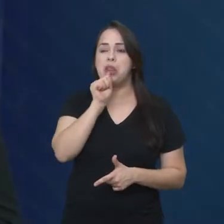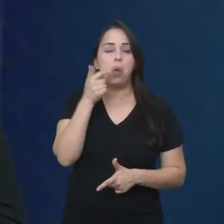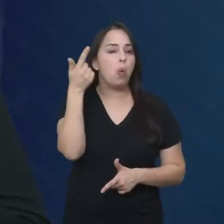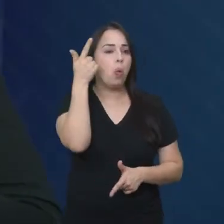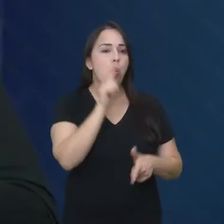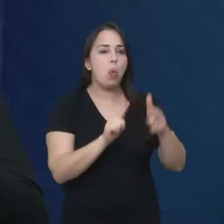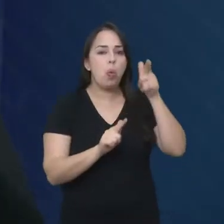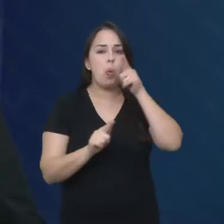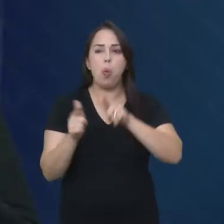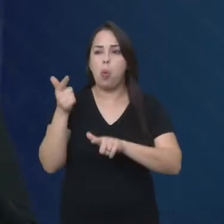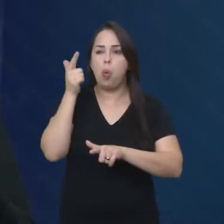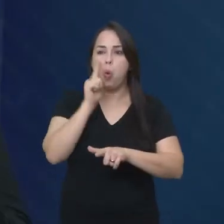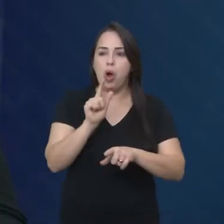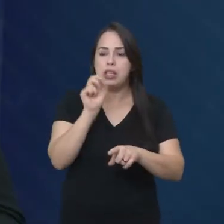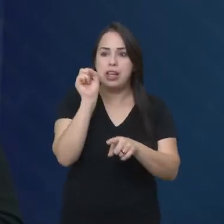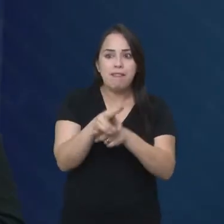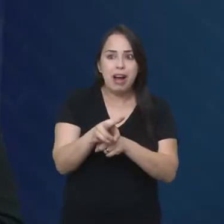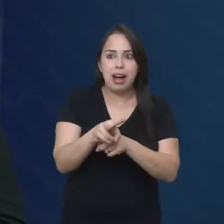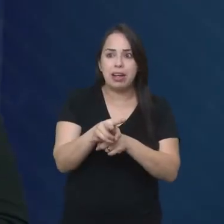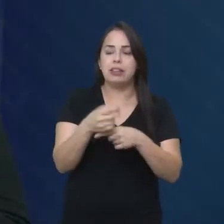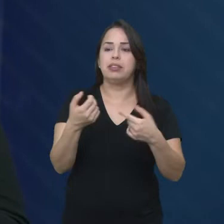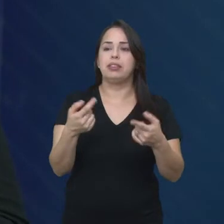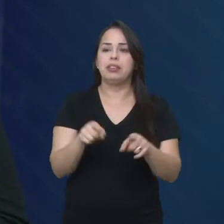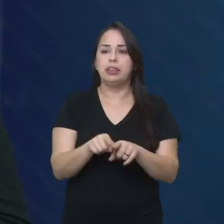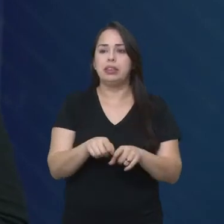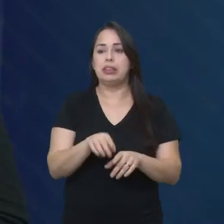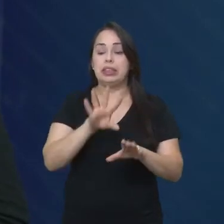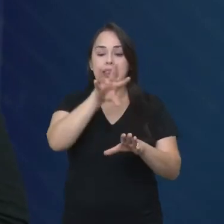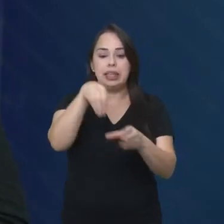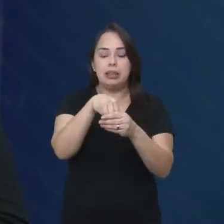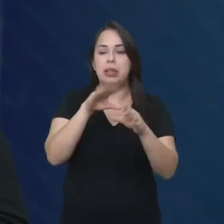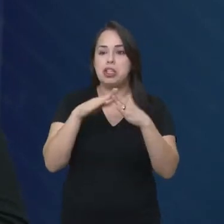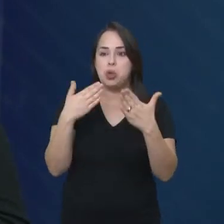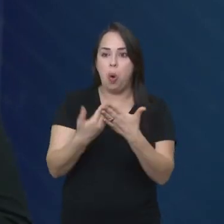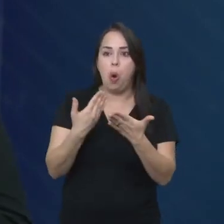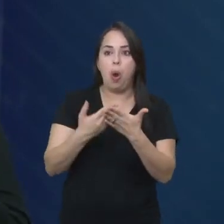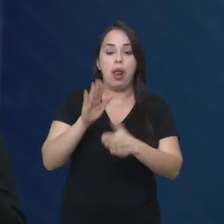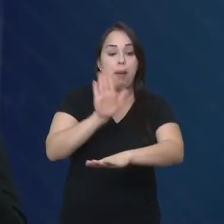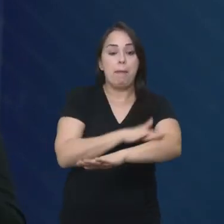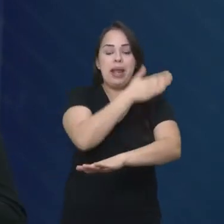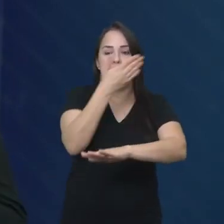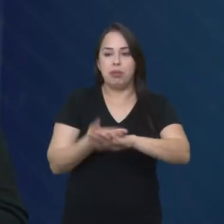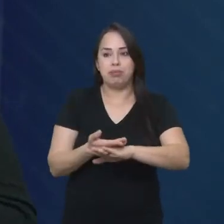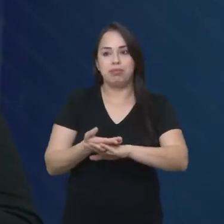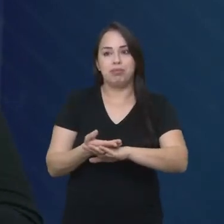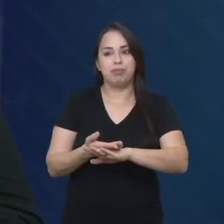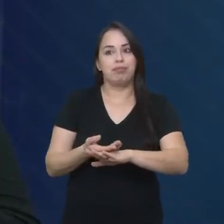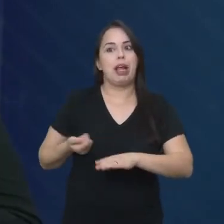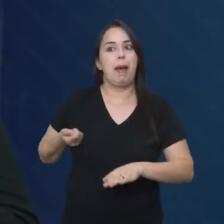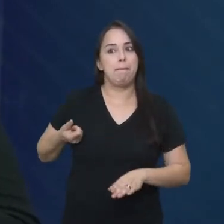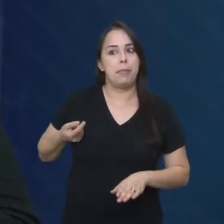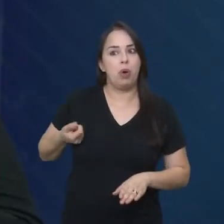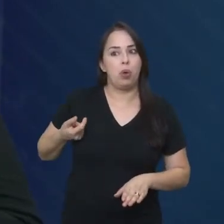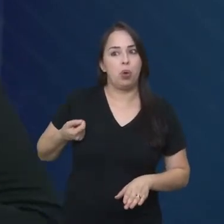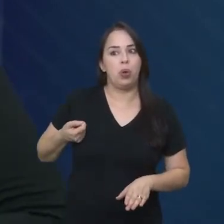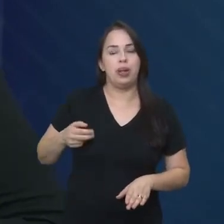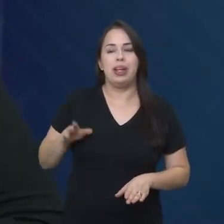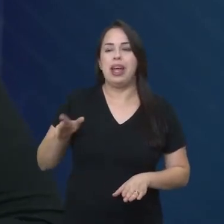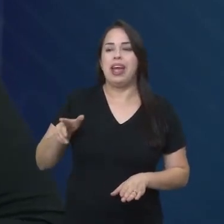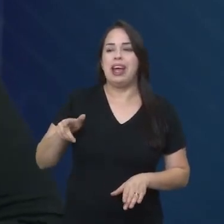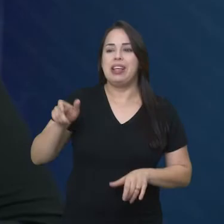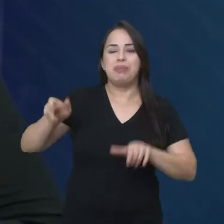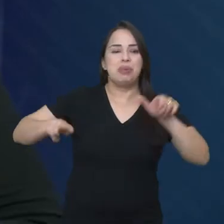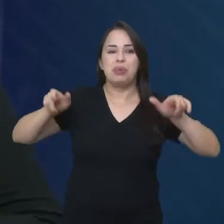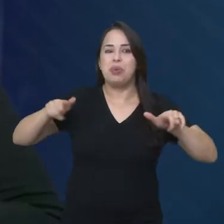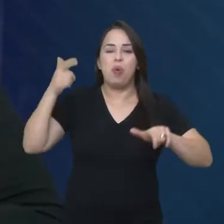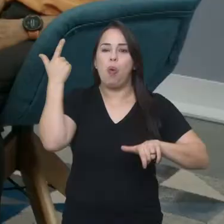conseguindo contemplar a sua realidade, a vaga de um filho em um período integral, porque é raro quem trabalha só meio